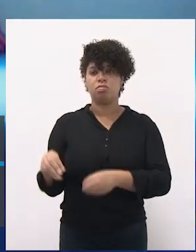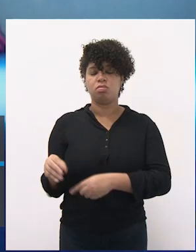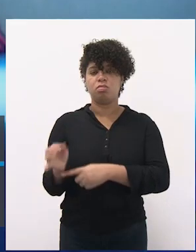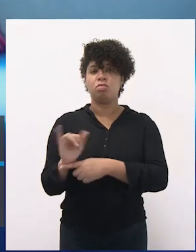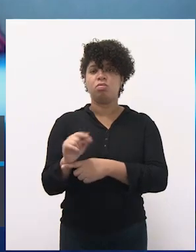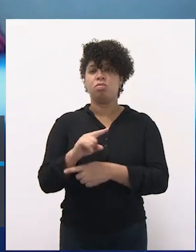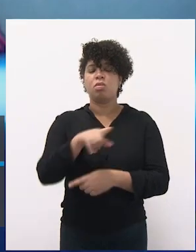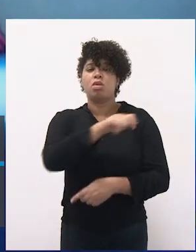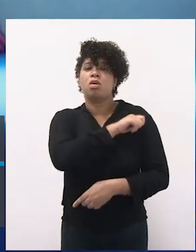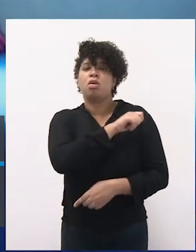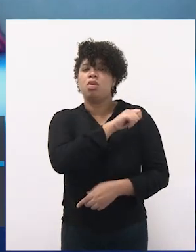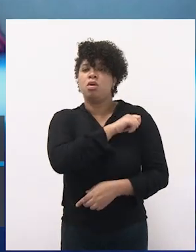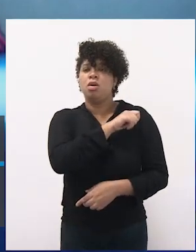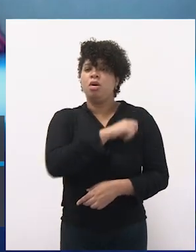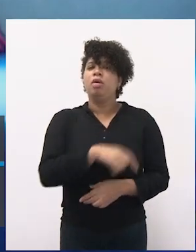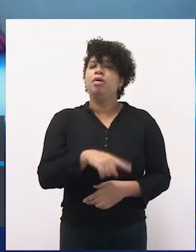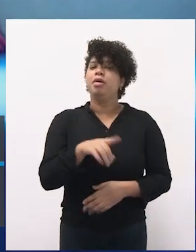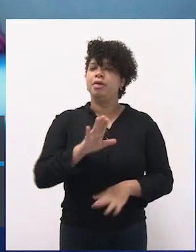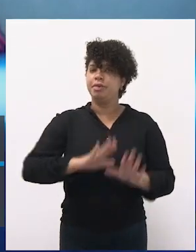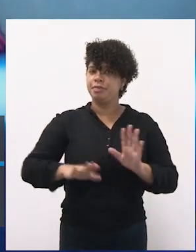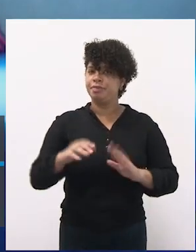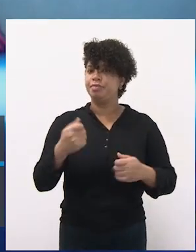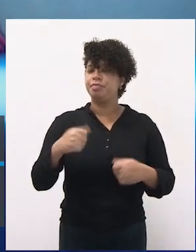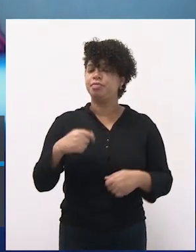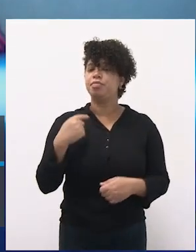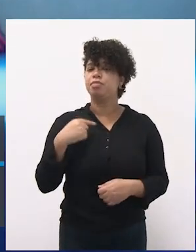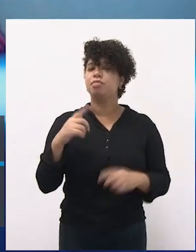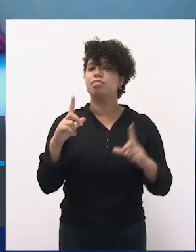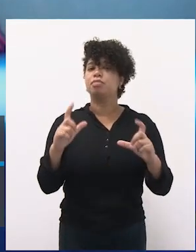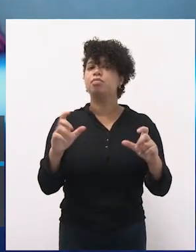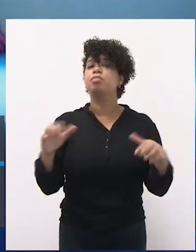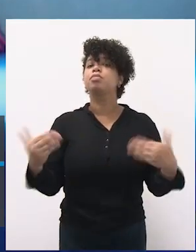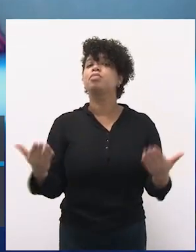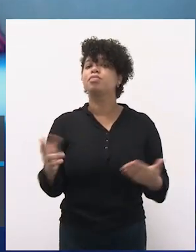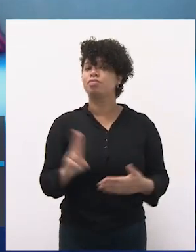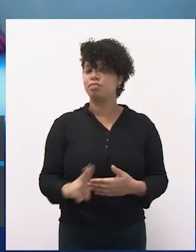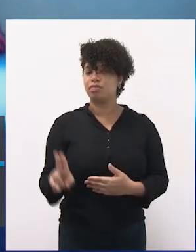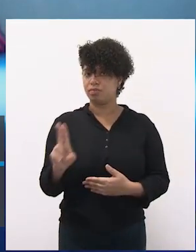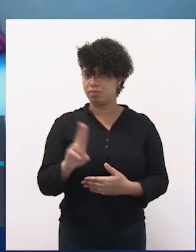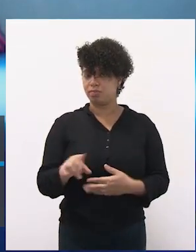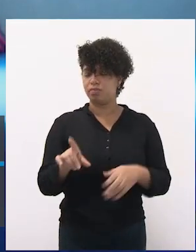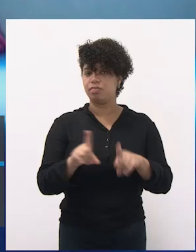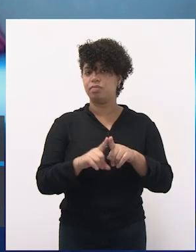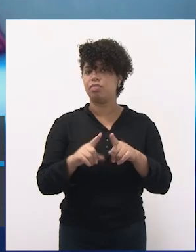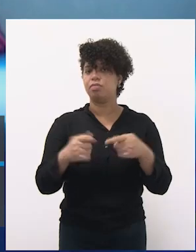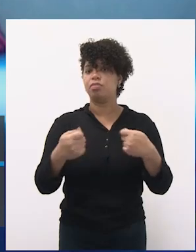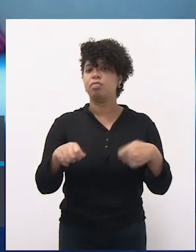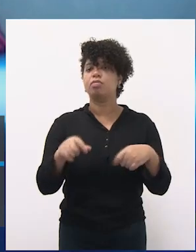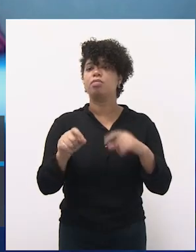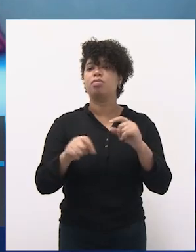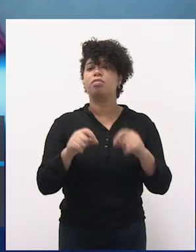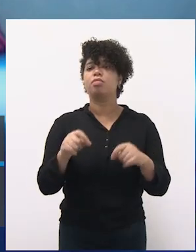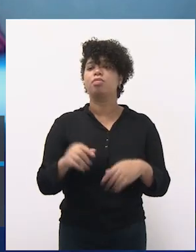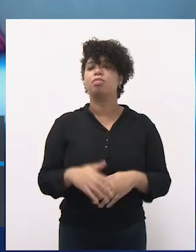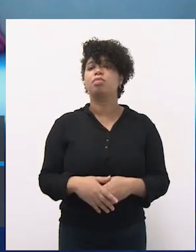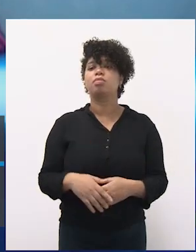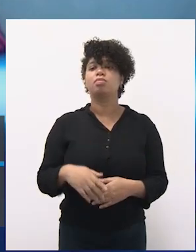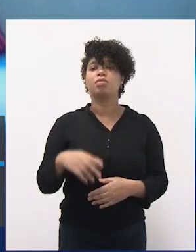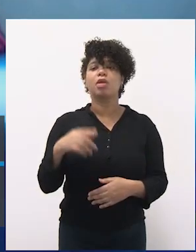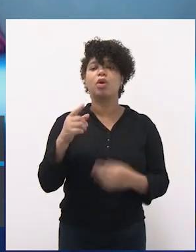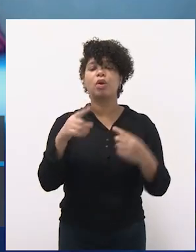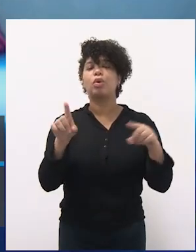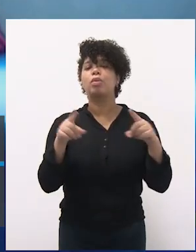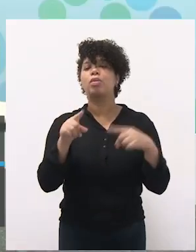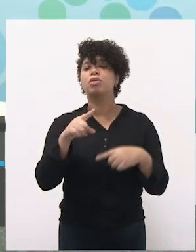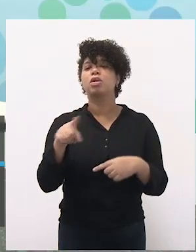alunos, aí você tem que ter cuidado com a imagem que você está utilizando e também com os sons, músicas